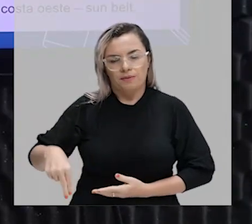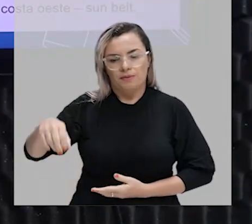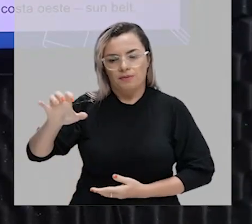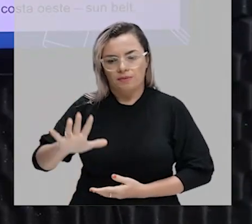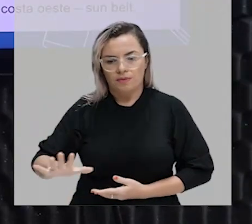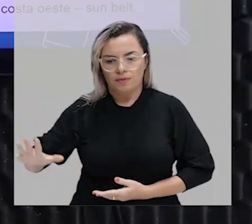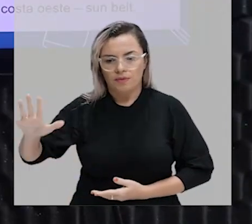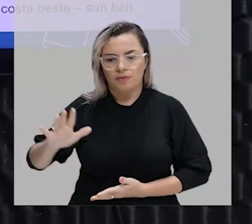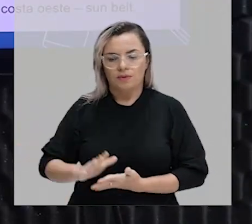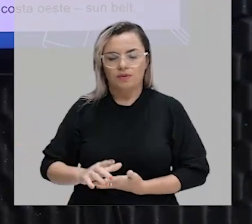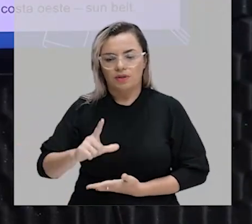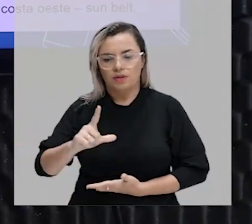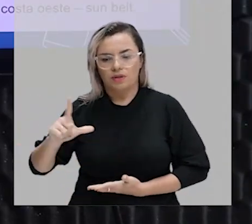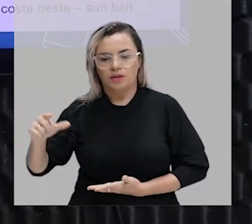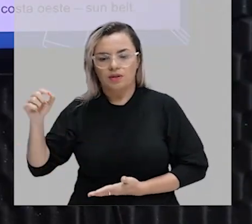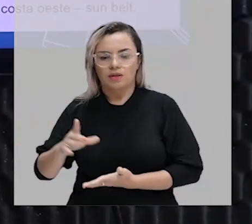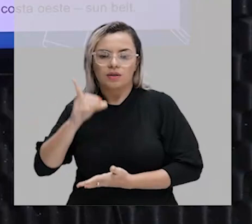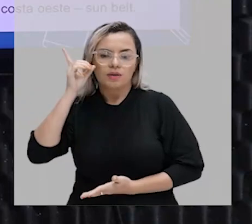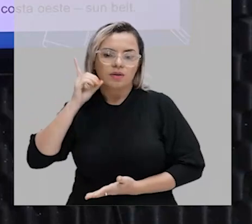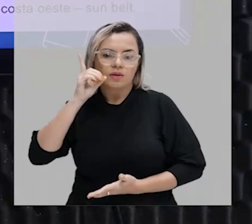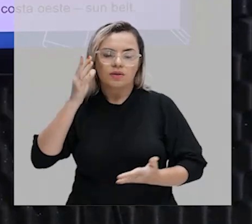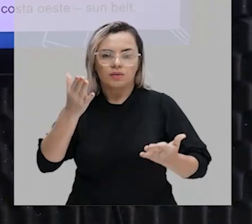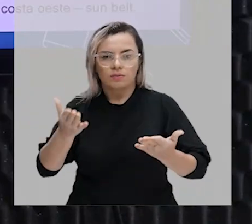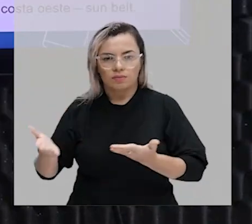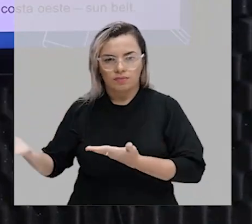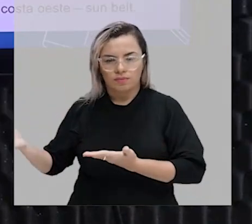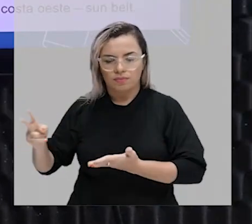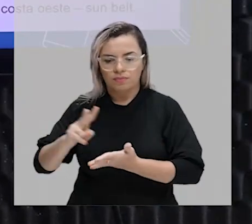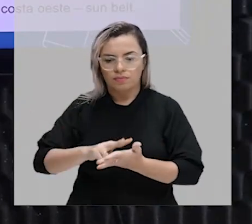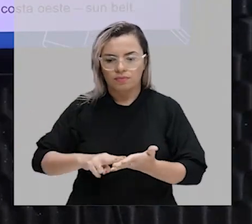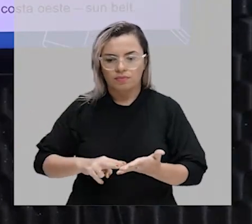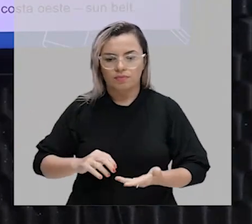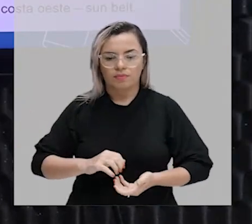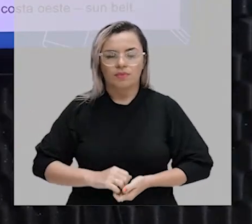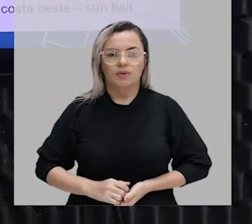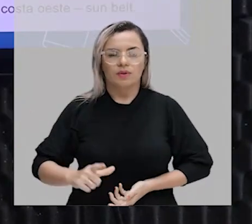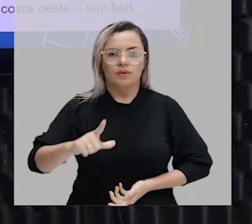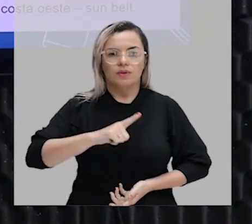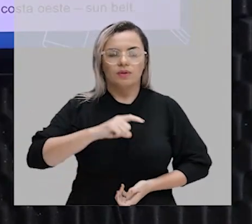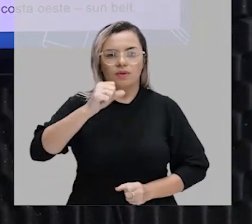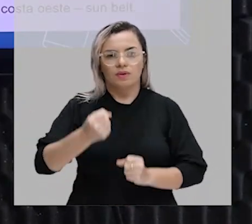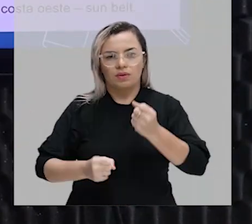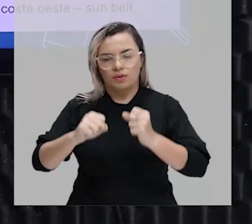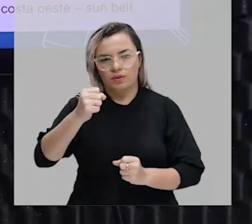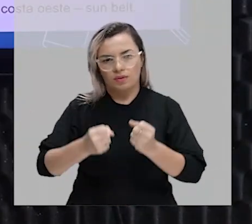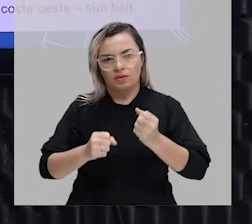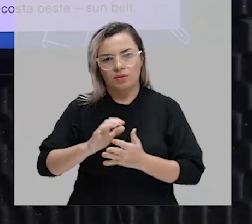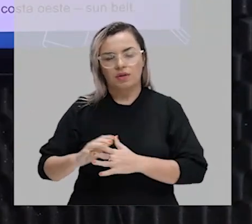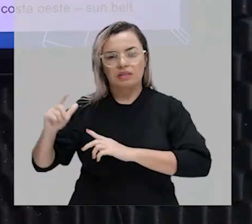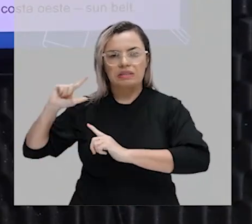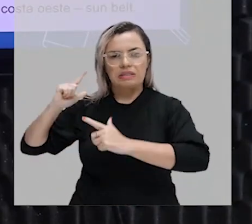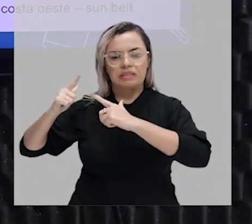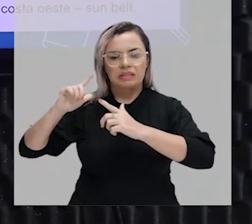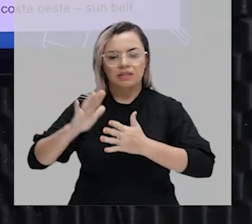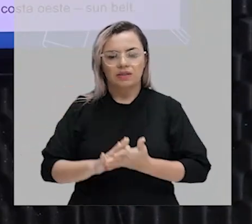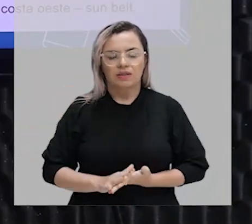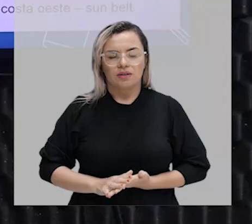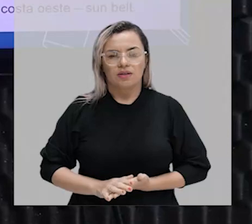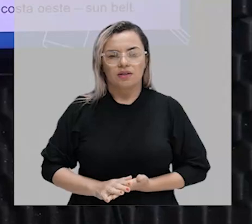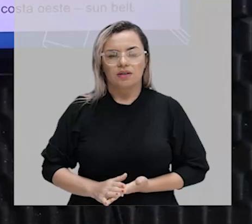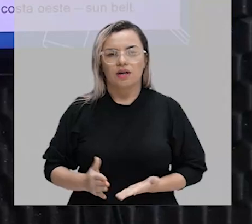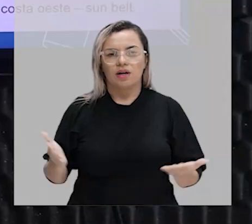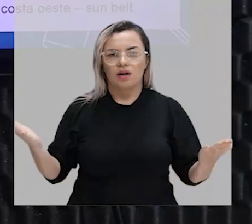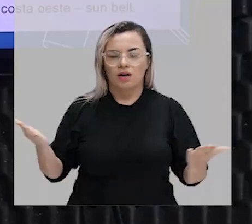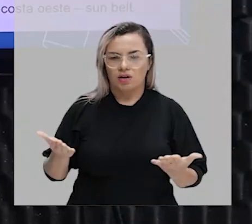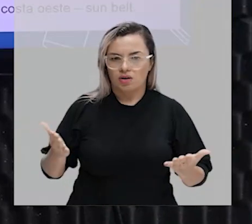costa leste dos Estados Unidos, que nós chamamos de Manufacturing Belt, que vão ter as indústrias ali tradicionais, e uma área mais